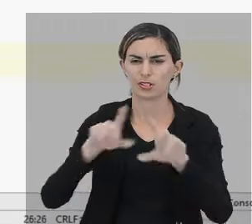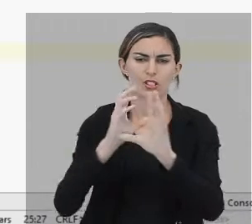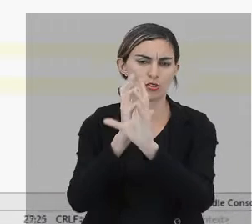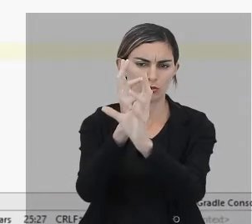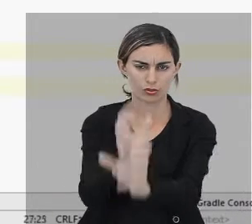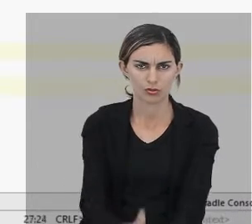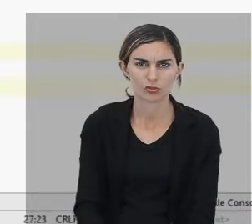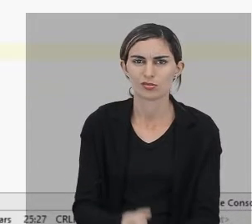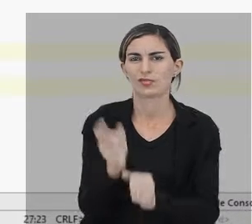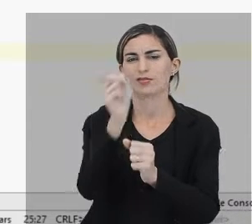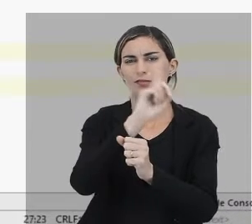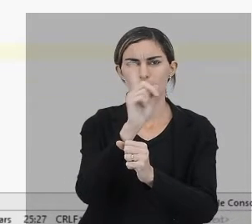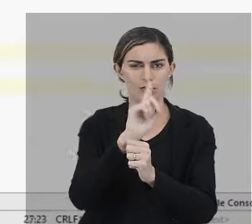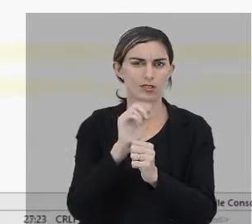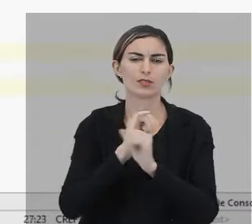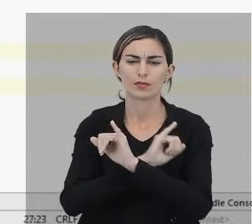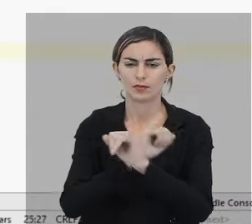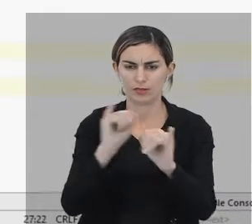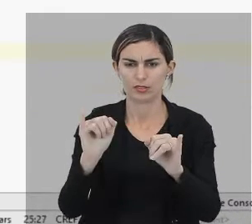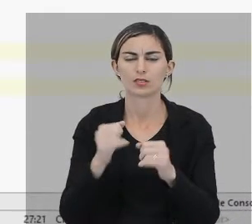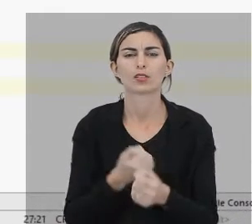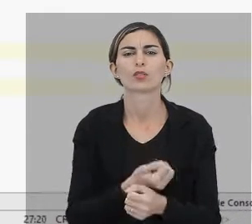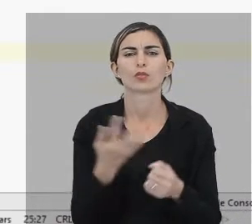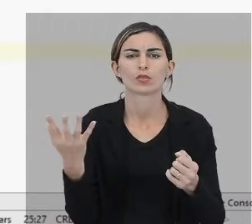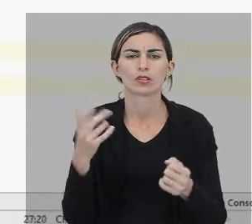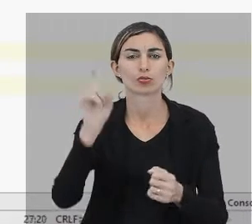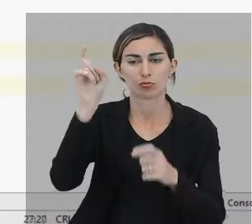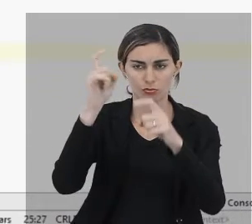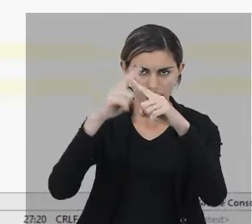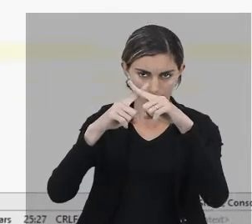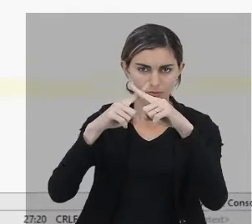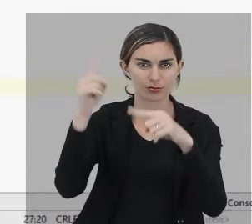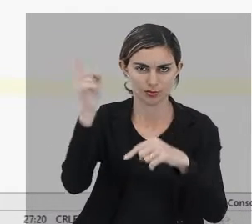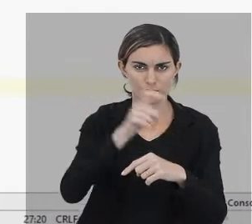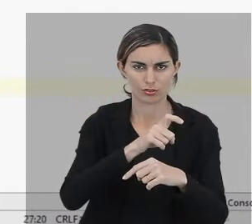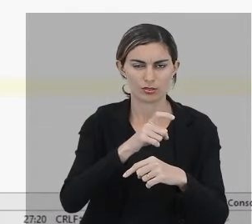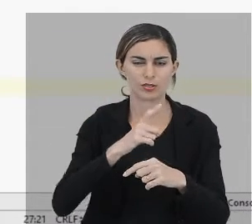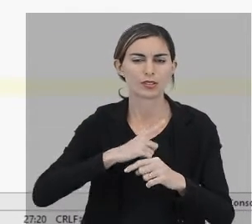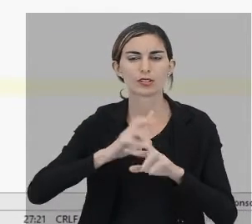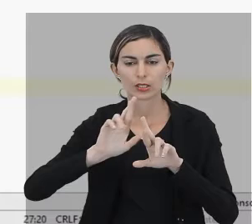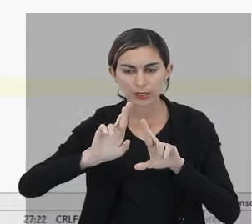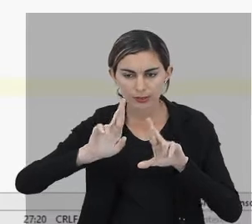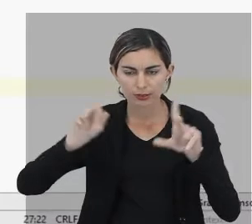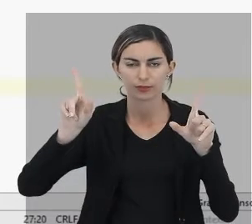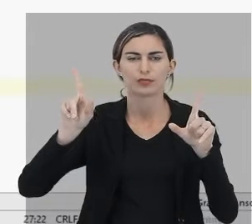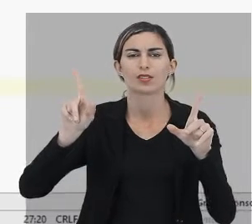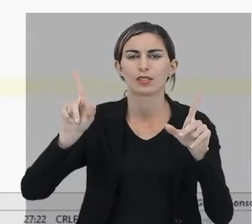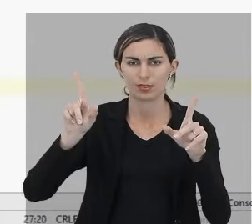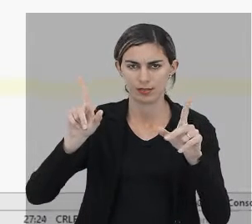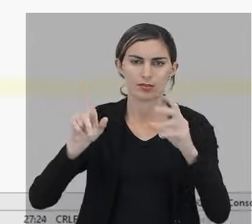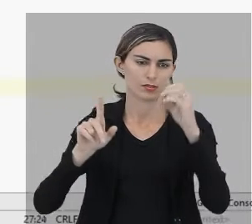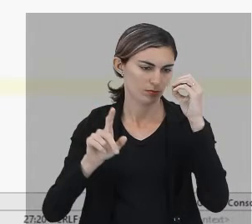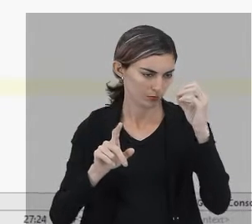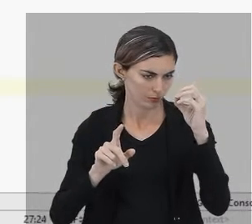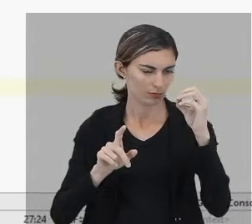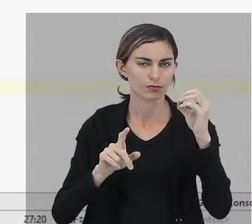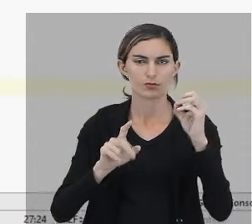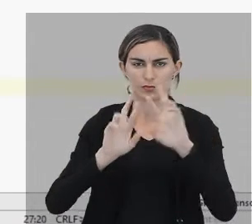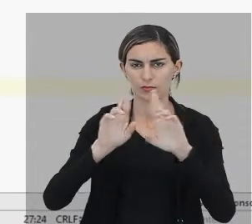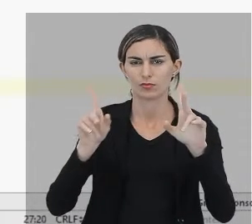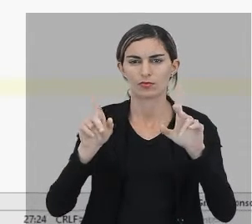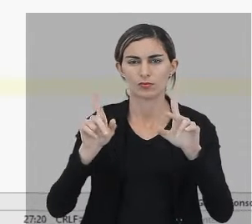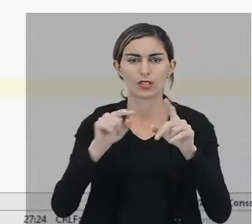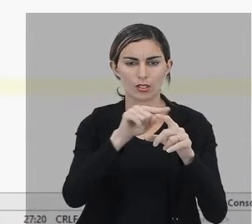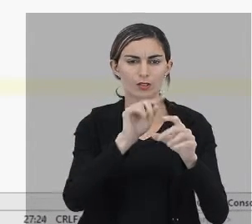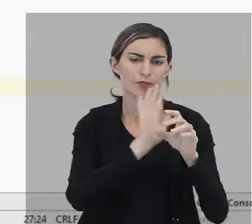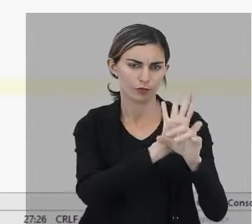precisar somar e vamos dizer que enquanto x for diferente de 0,